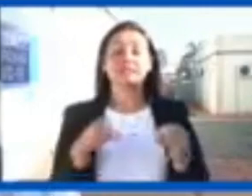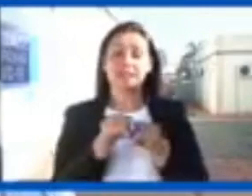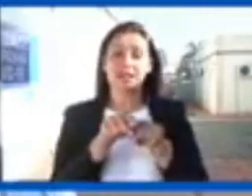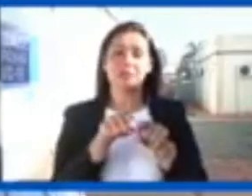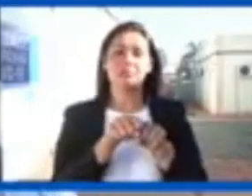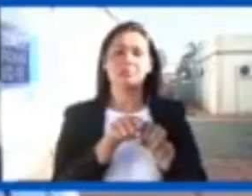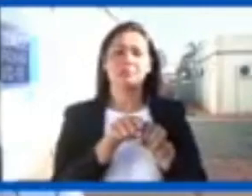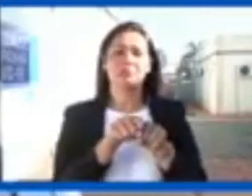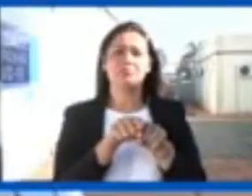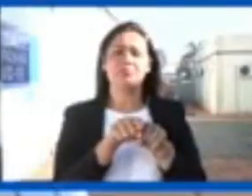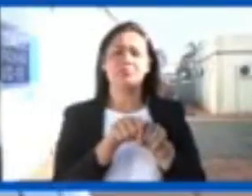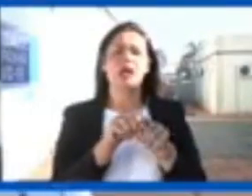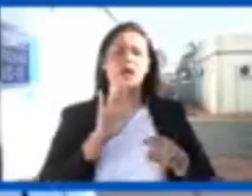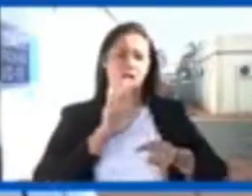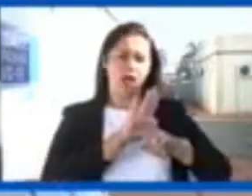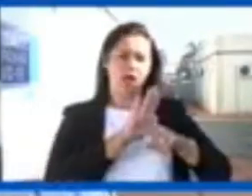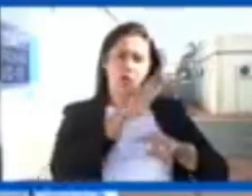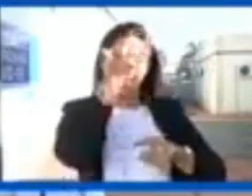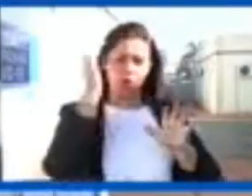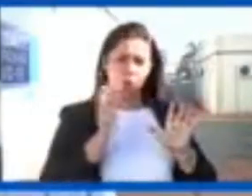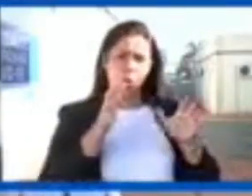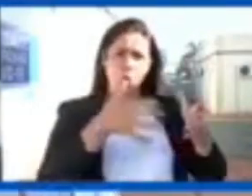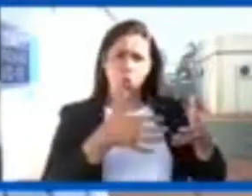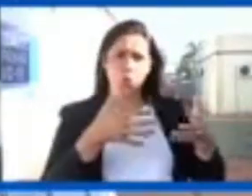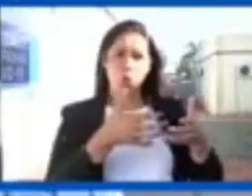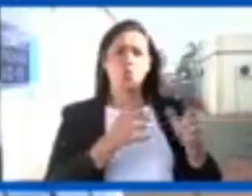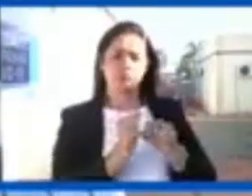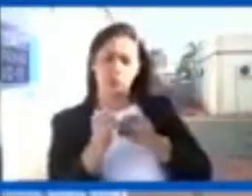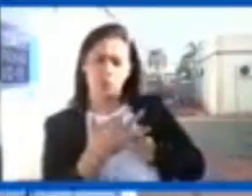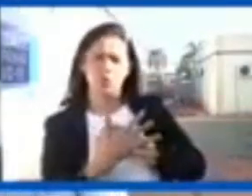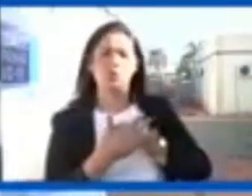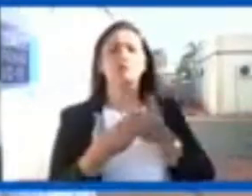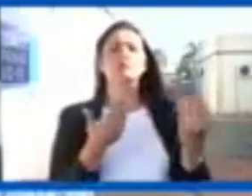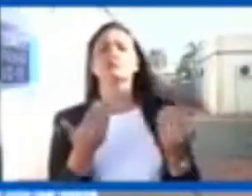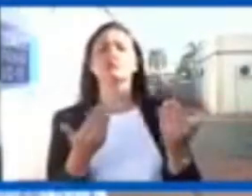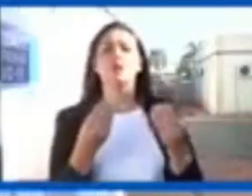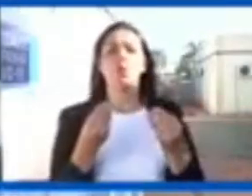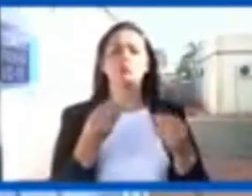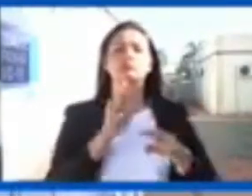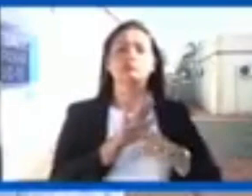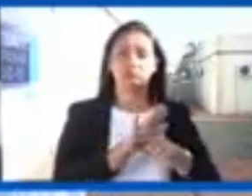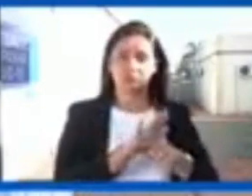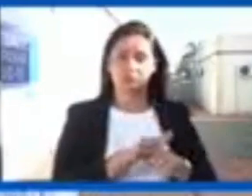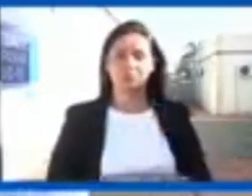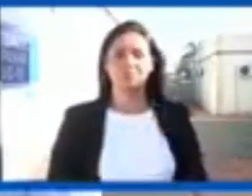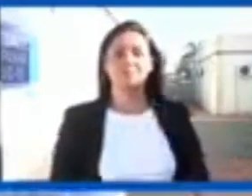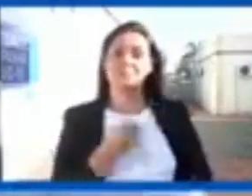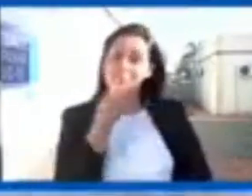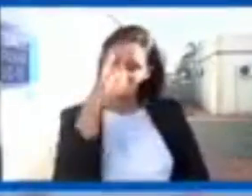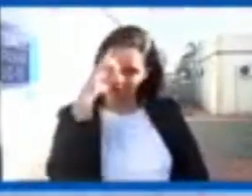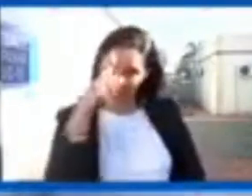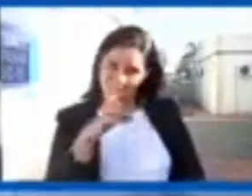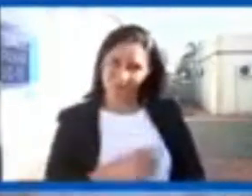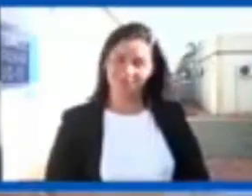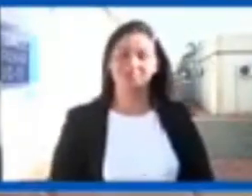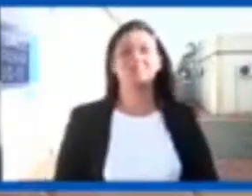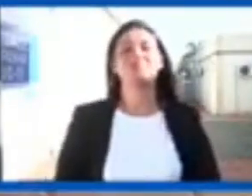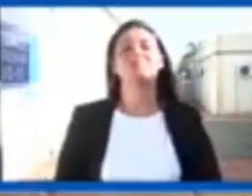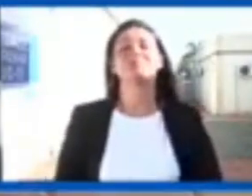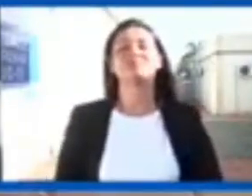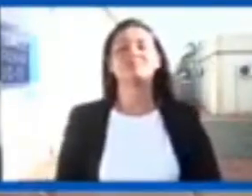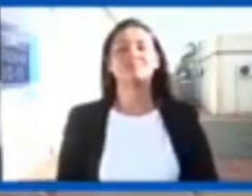do comitê de enfrentamento a corrigir 19 para falar sobre a importância desse hospital e como que ele vai funcionar Ivonete Bom dia